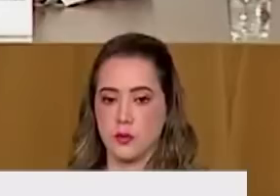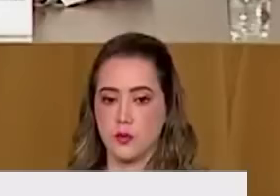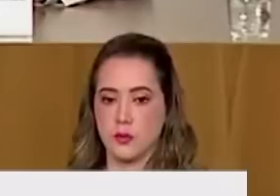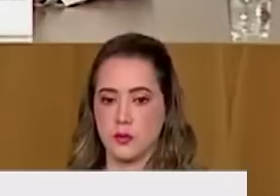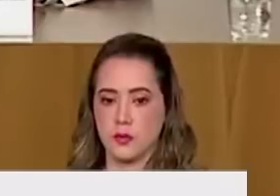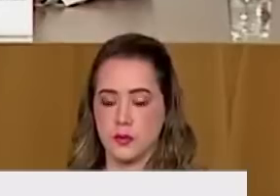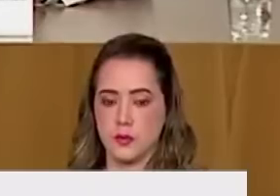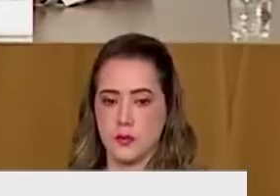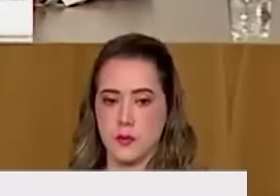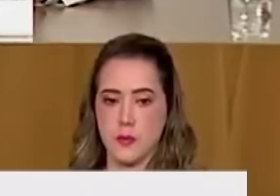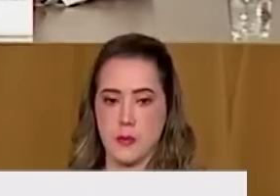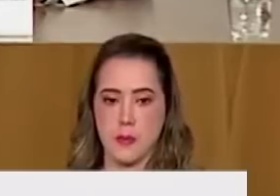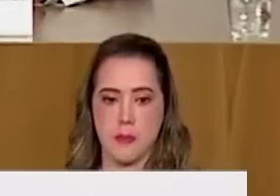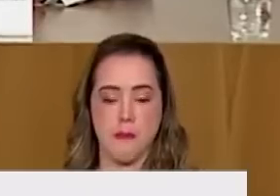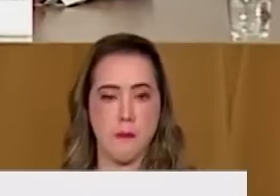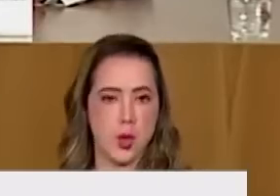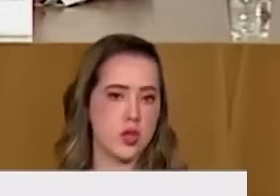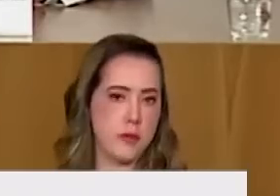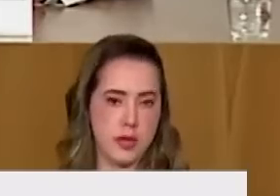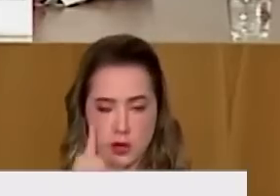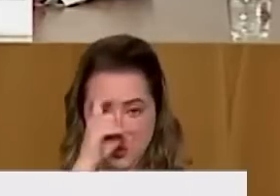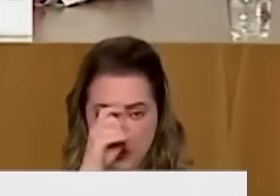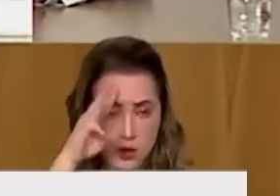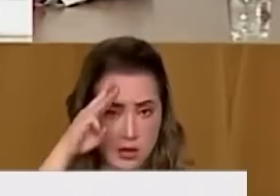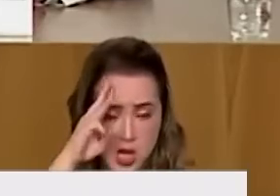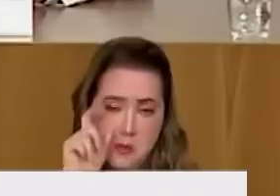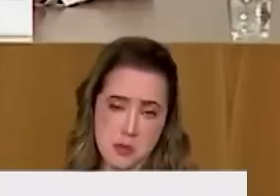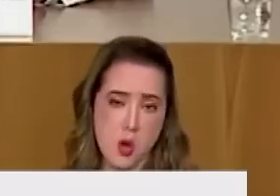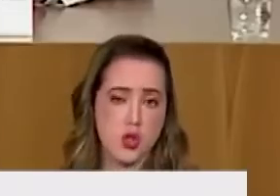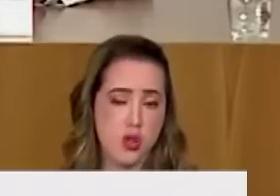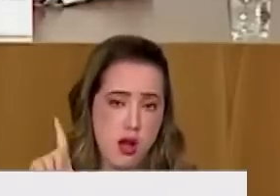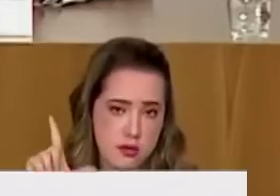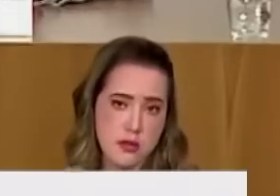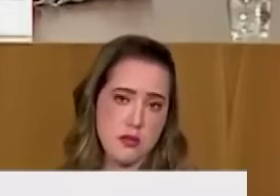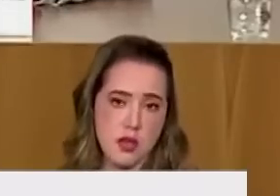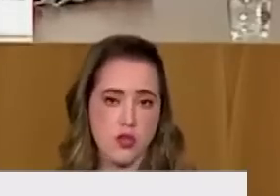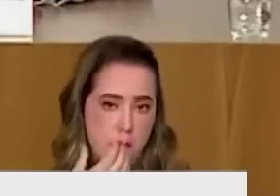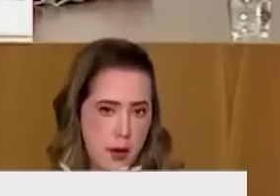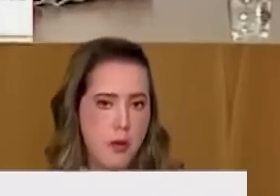Seria por volta de terça-feira, podendo ser antes, a depender da recuperação.